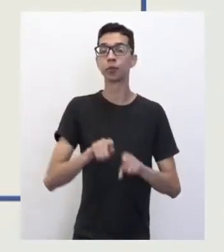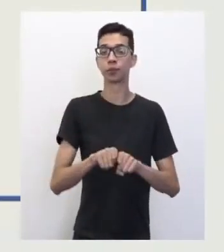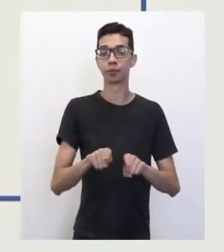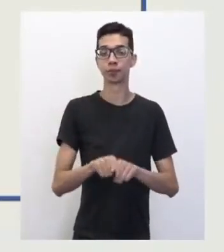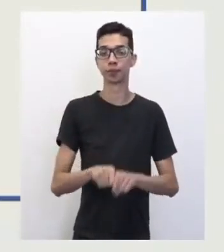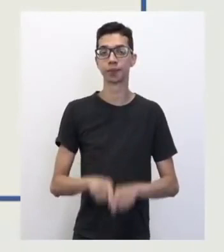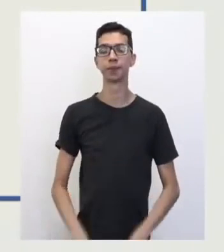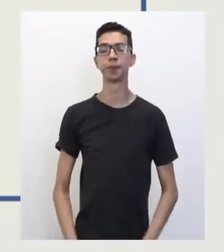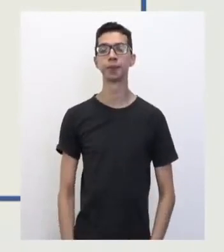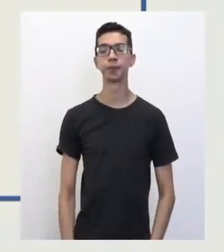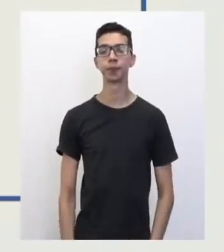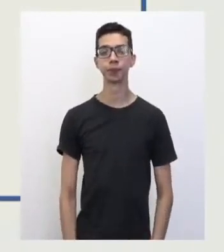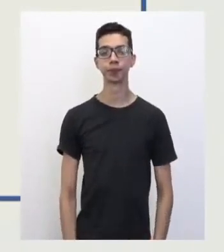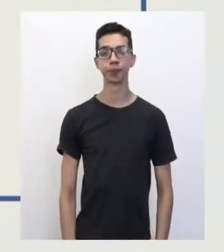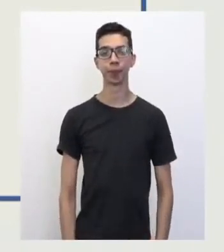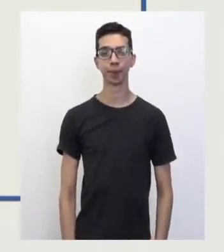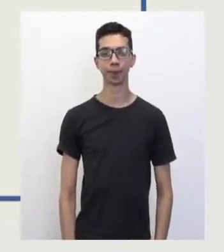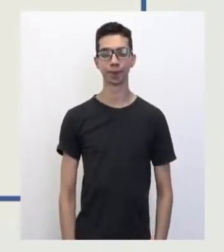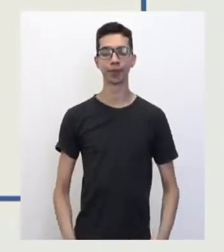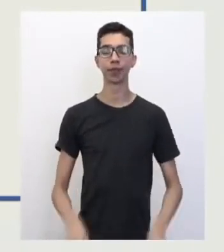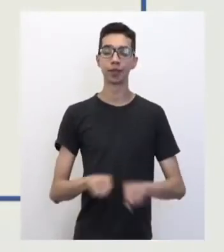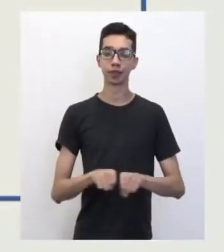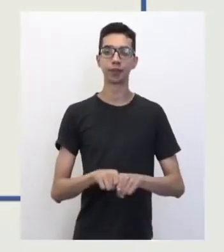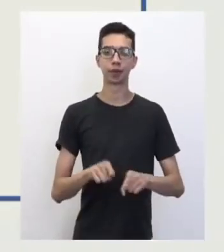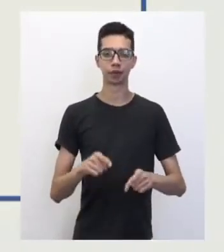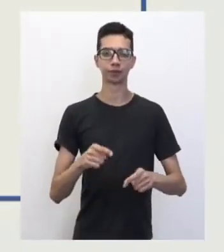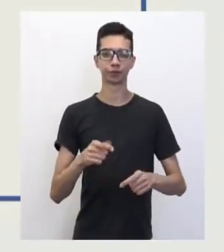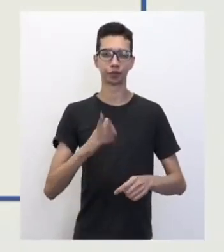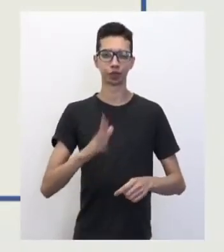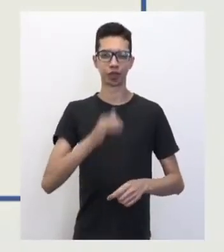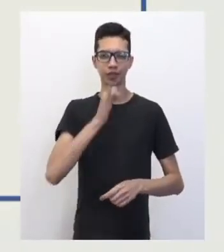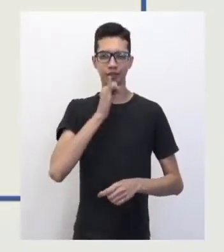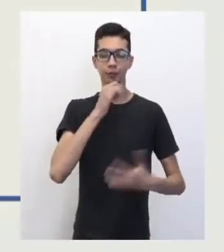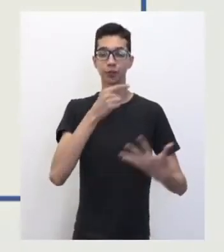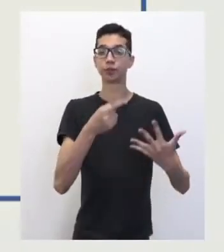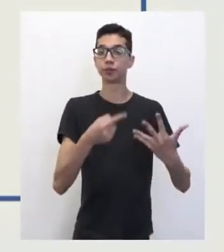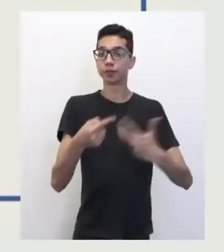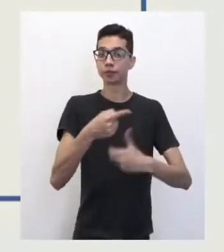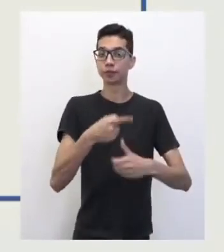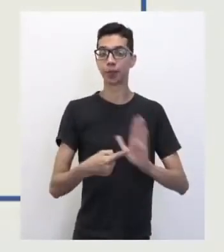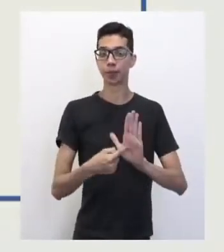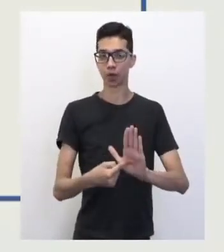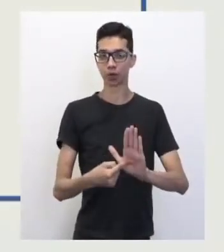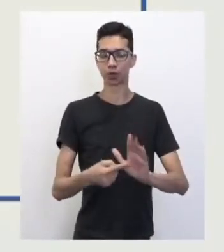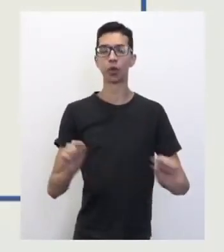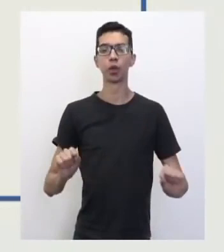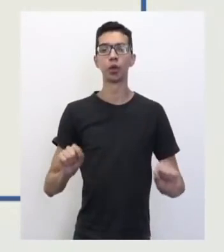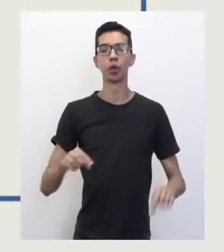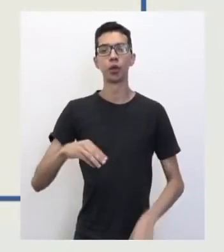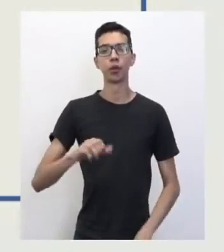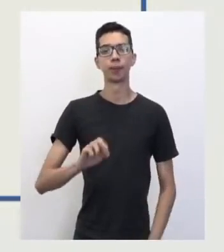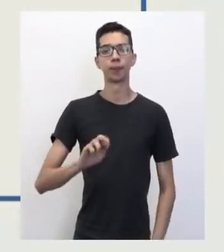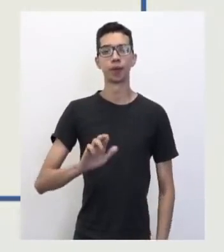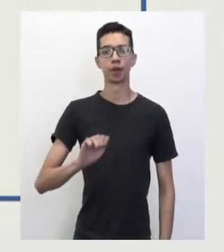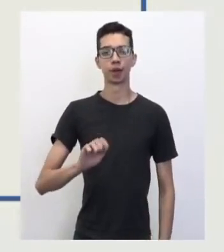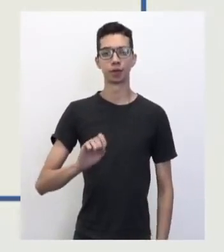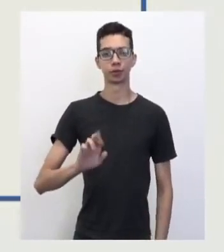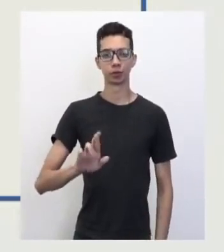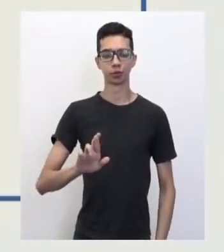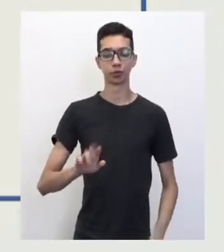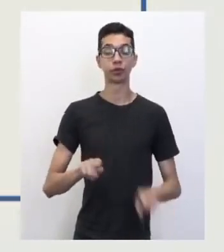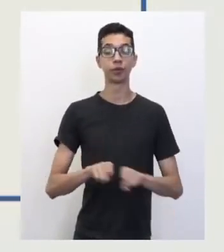E, além disso, né, desses exemplos colocados, os marcadores, eles também